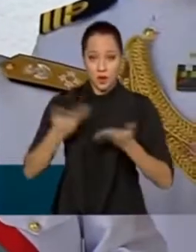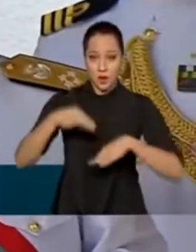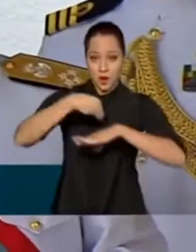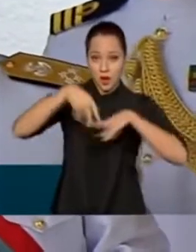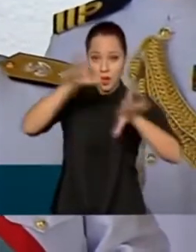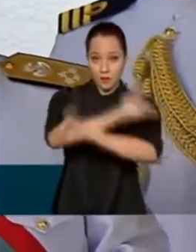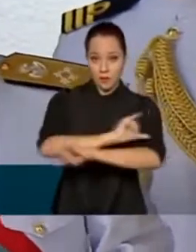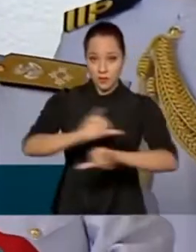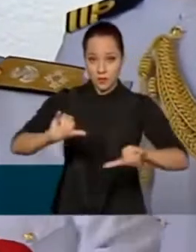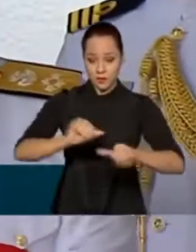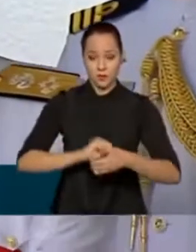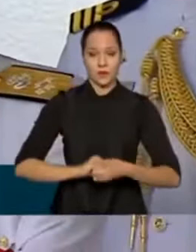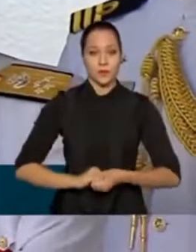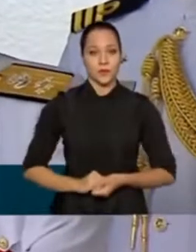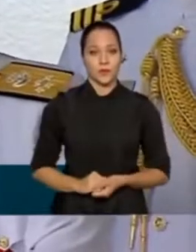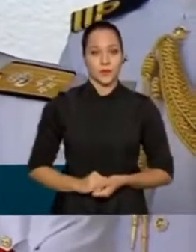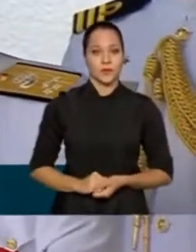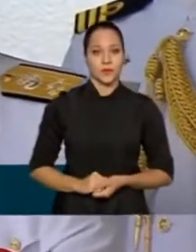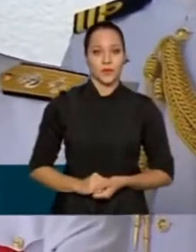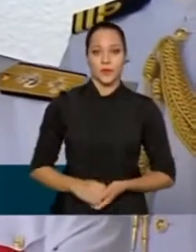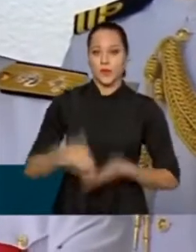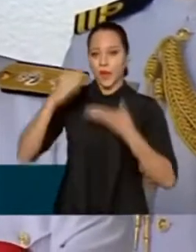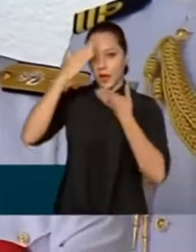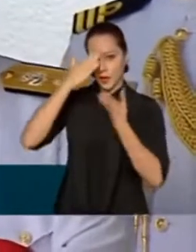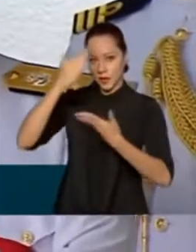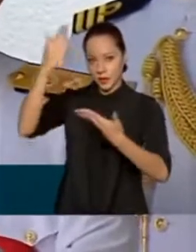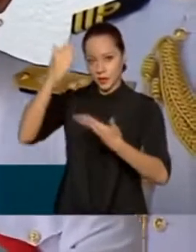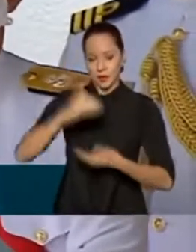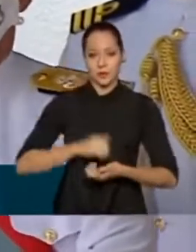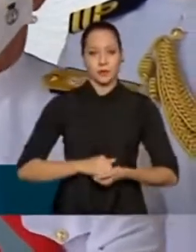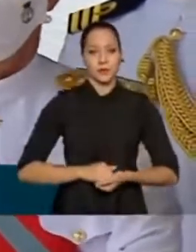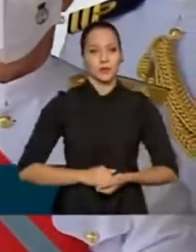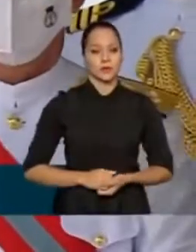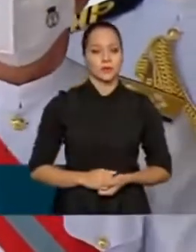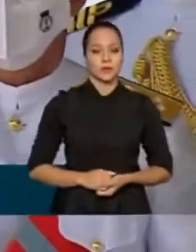público o seguinte: agradecimento.